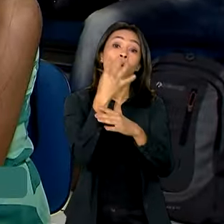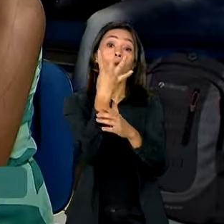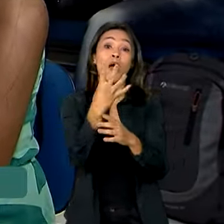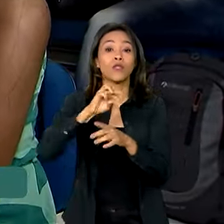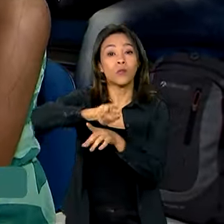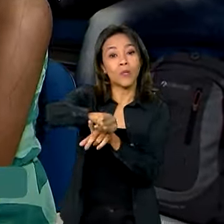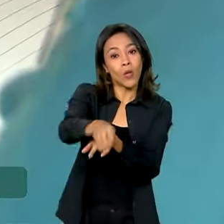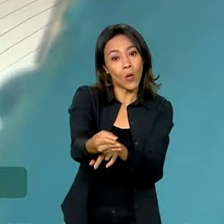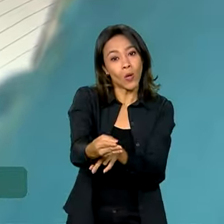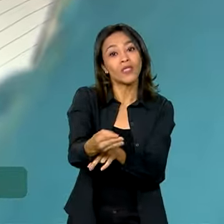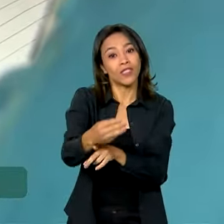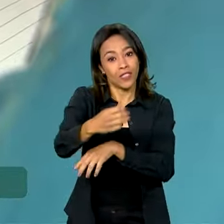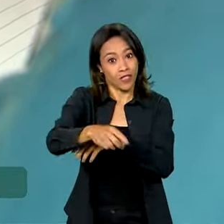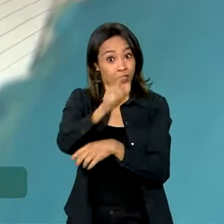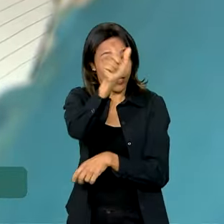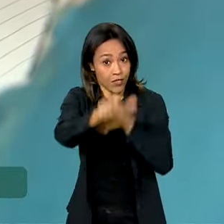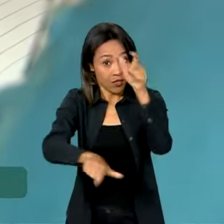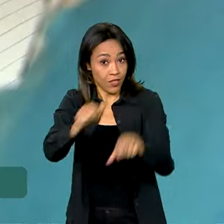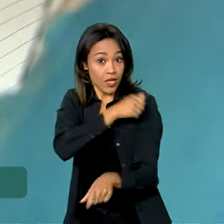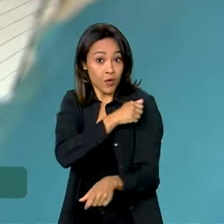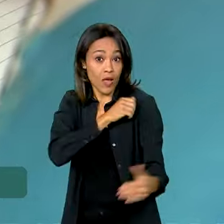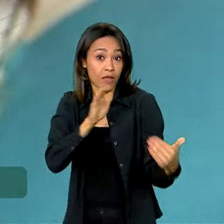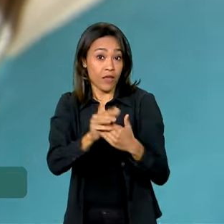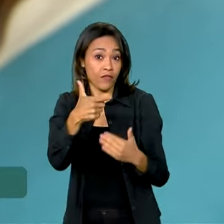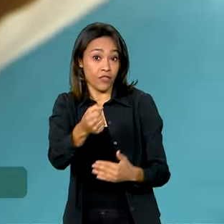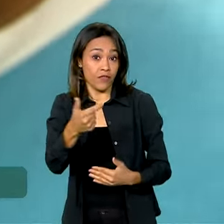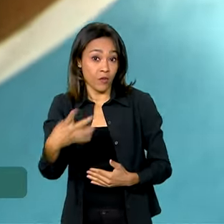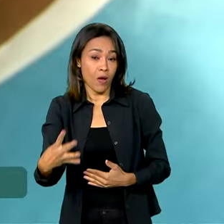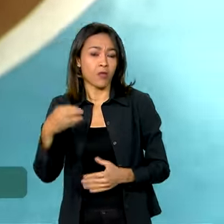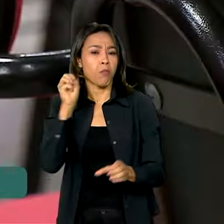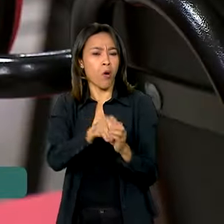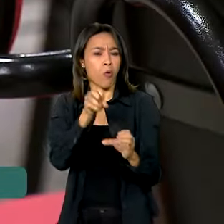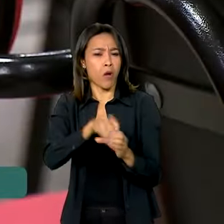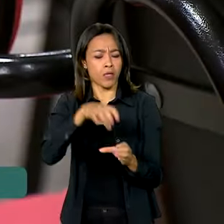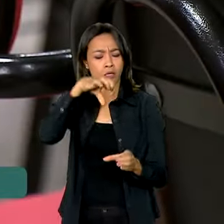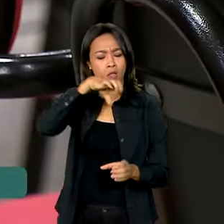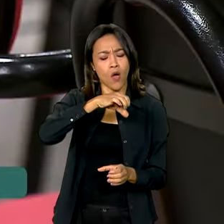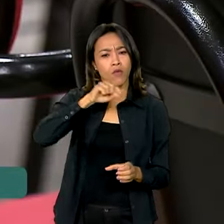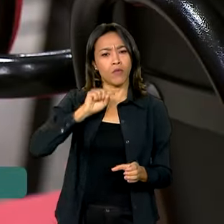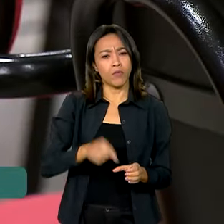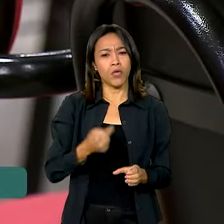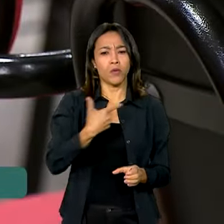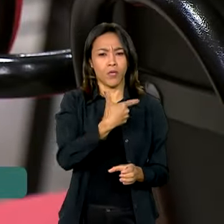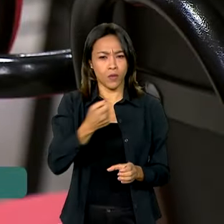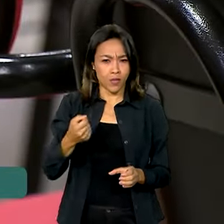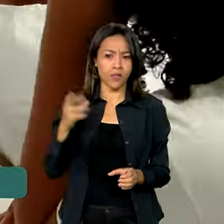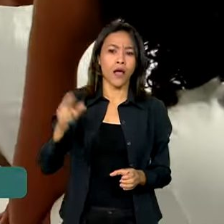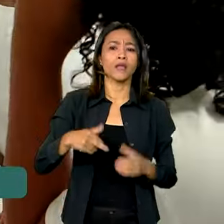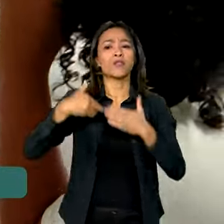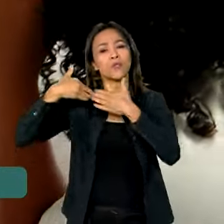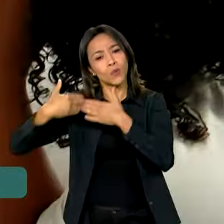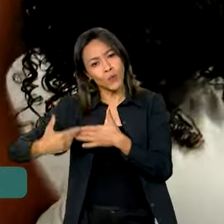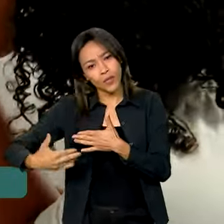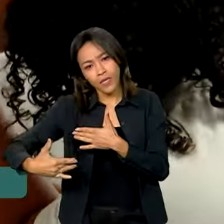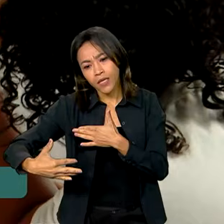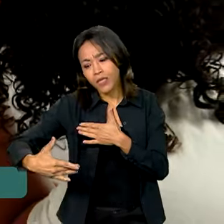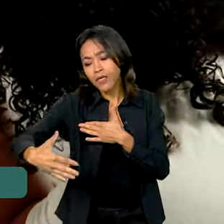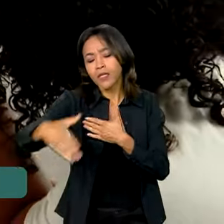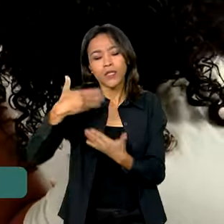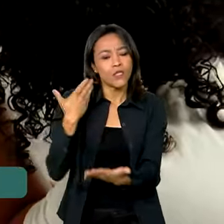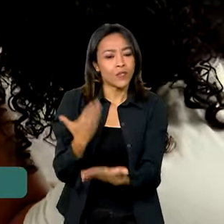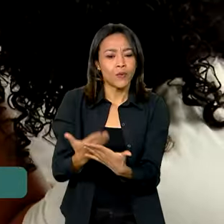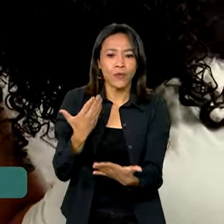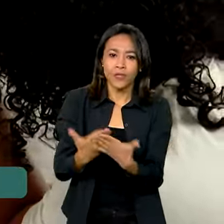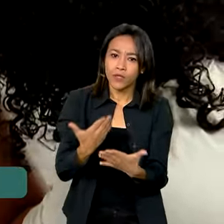2024 com uma poupança de até 9200 ao longo de sua trajetória nessa